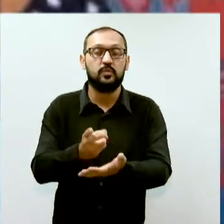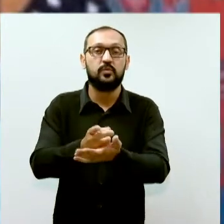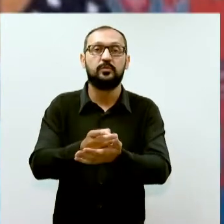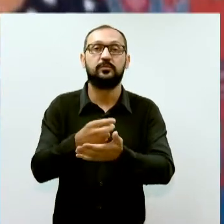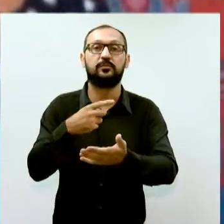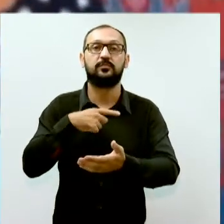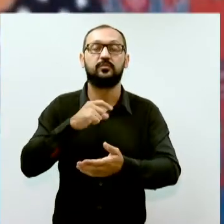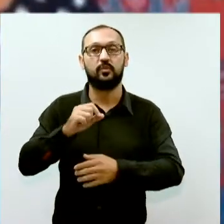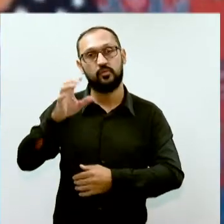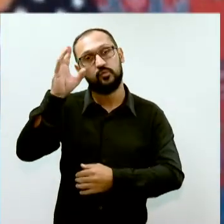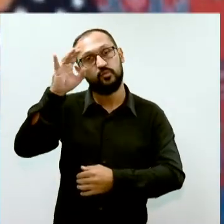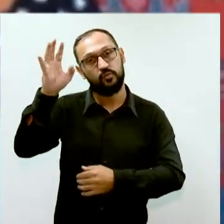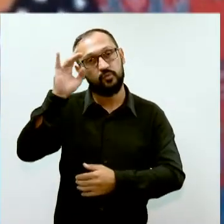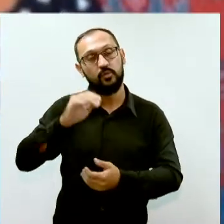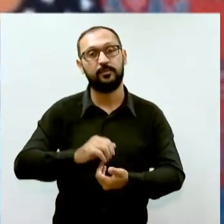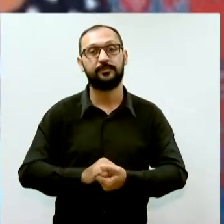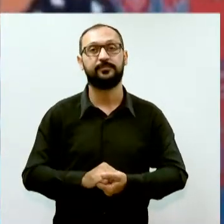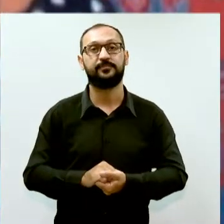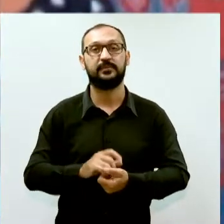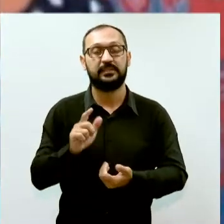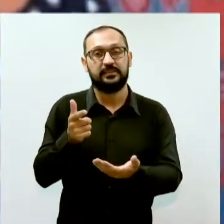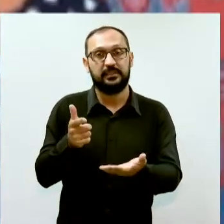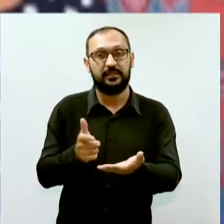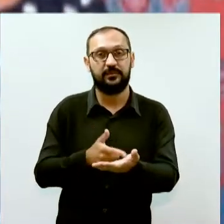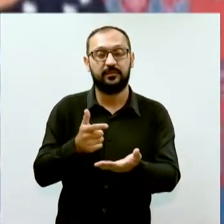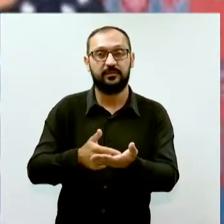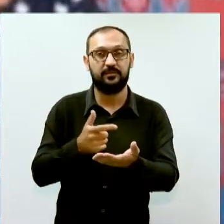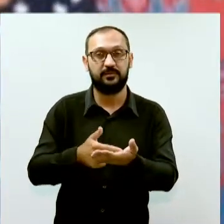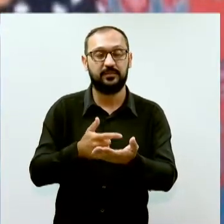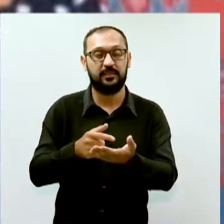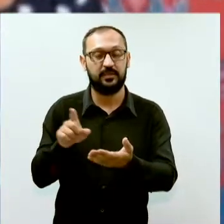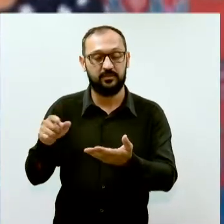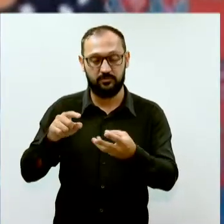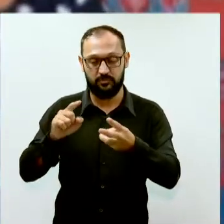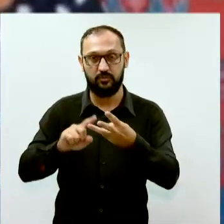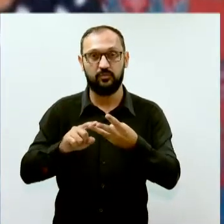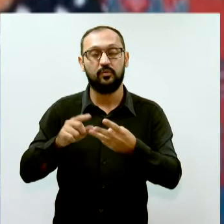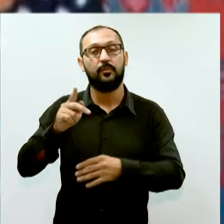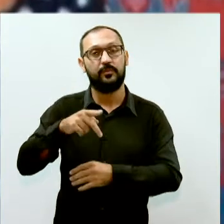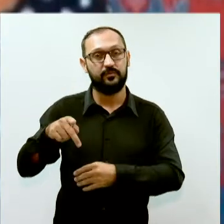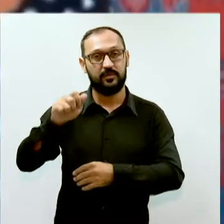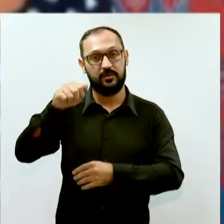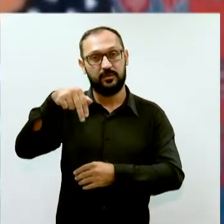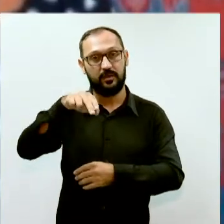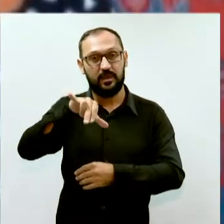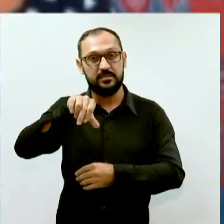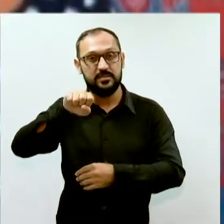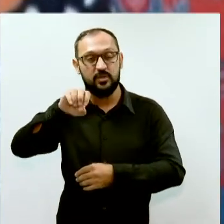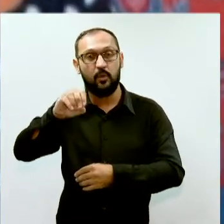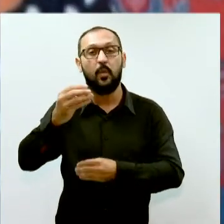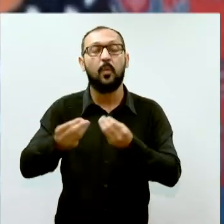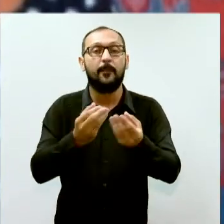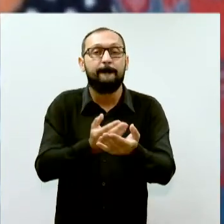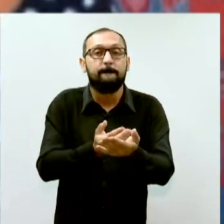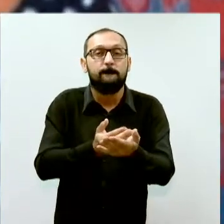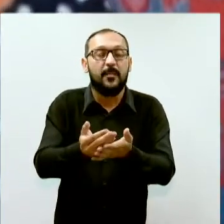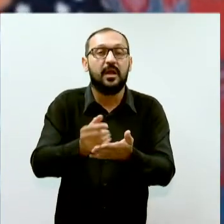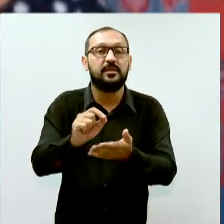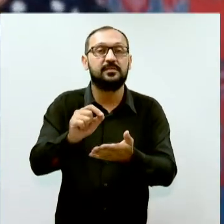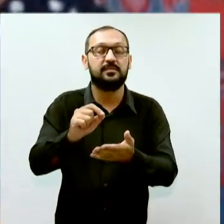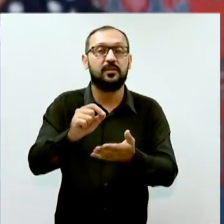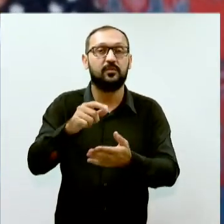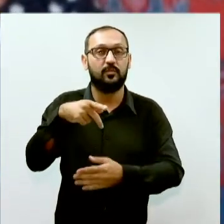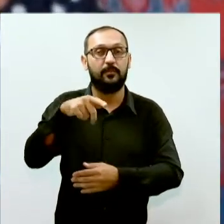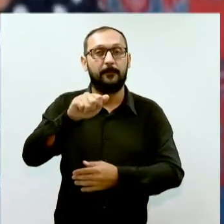seguirmos adiante com os nossos sonhos. E o livro Coixamoneti, do professor Anésio, retrata a iniciação